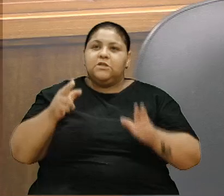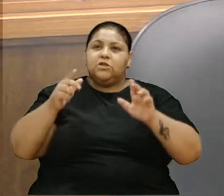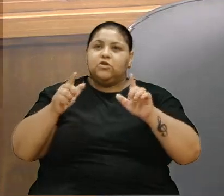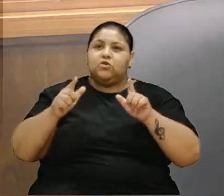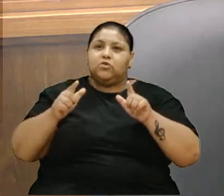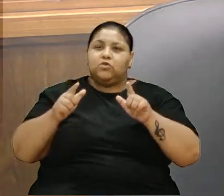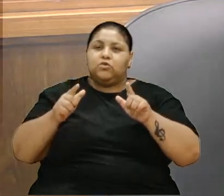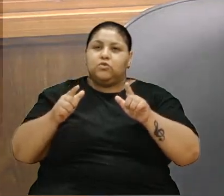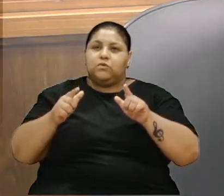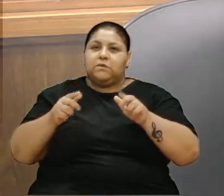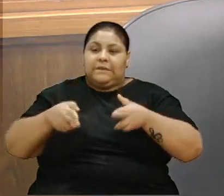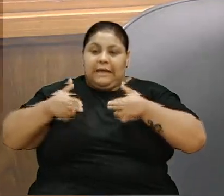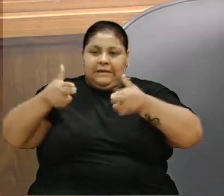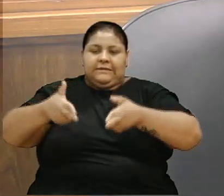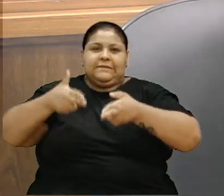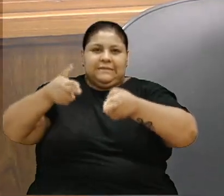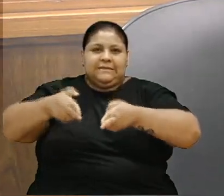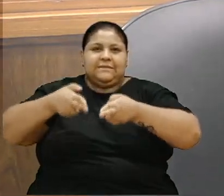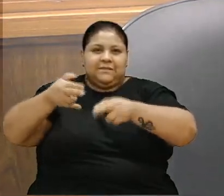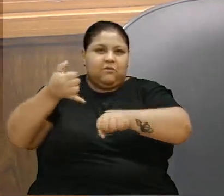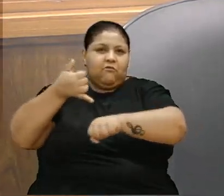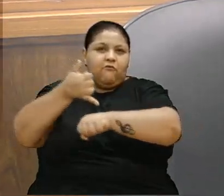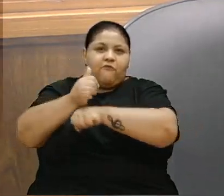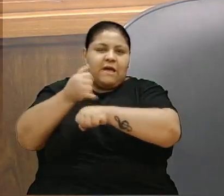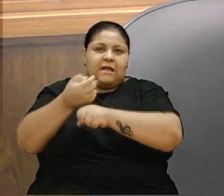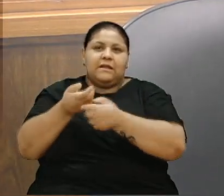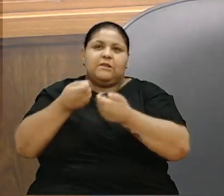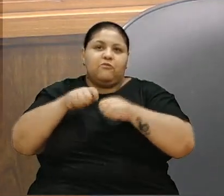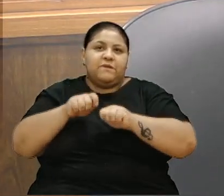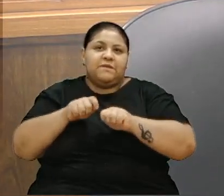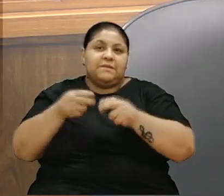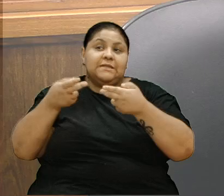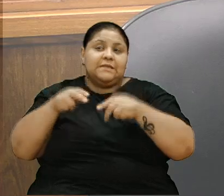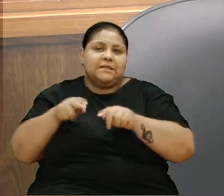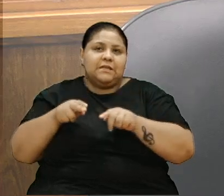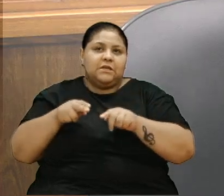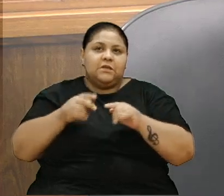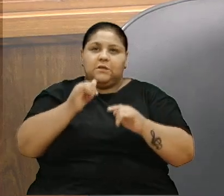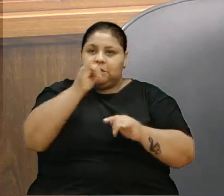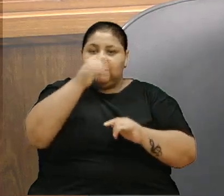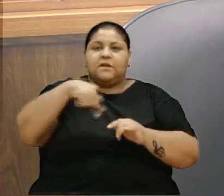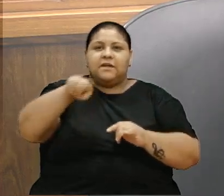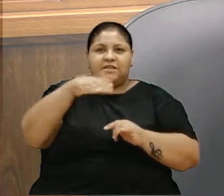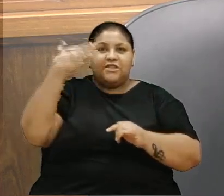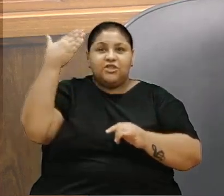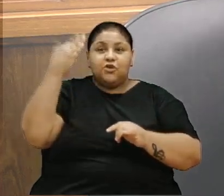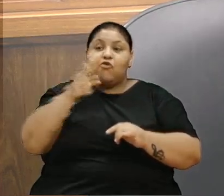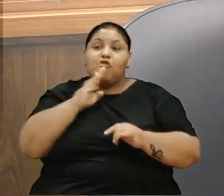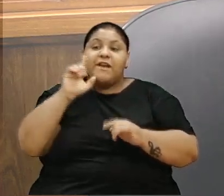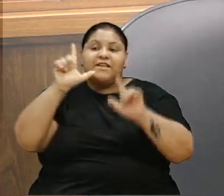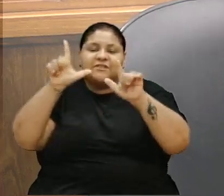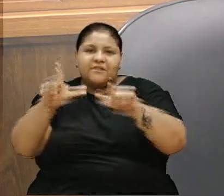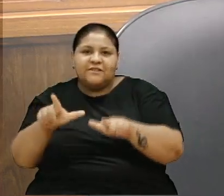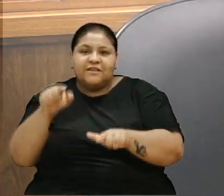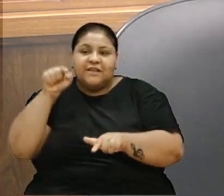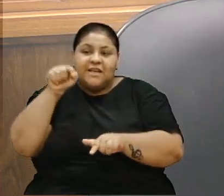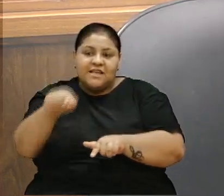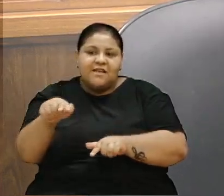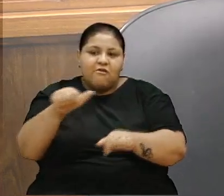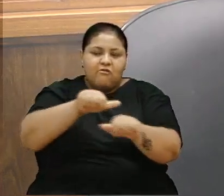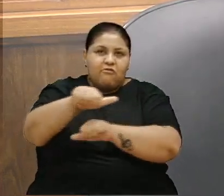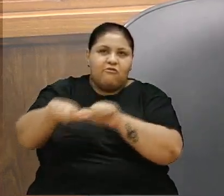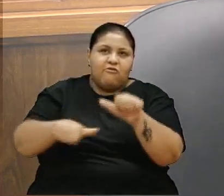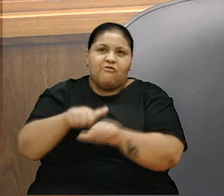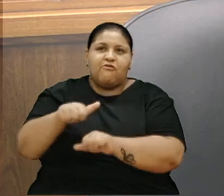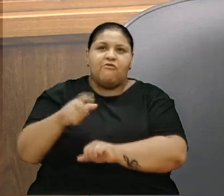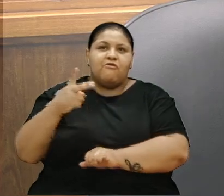ser necessariamente o Instituto Quindim lá. Mas, gente, a gente conhece aquele lugar vai ser revitalizado. A